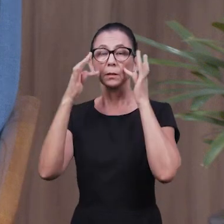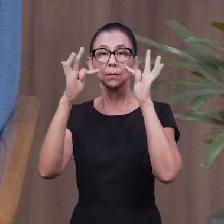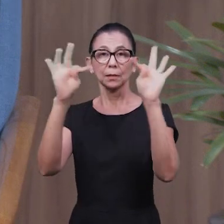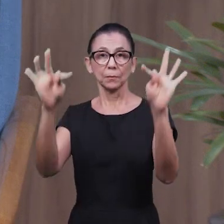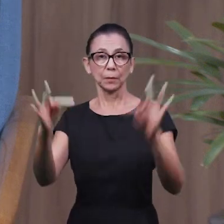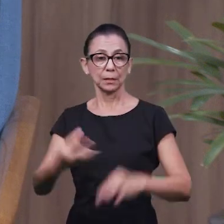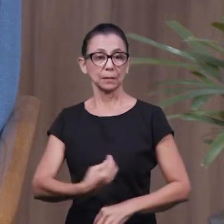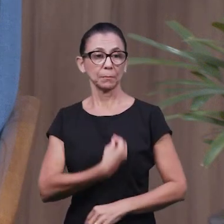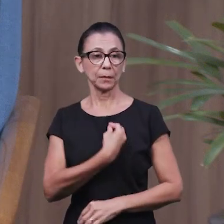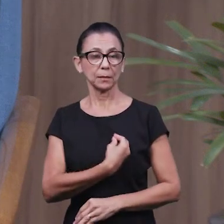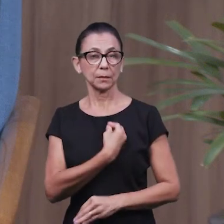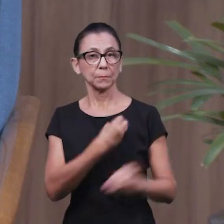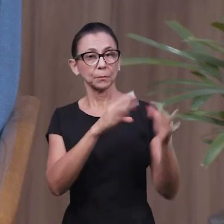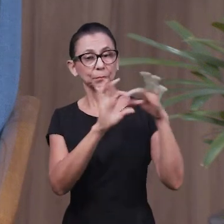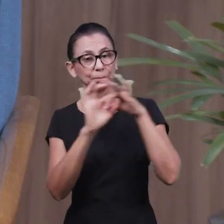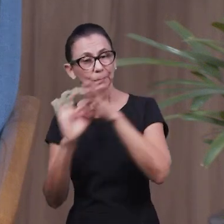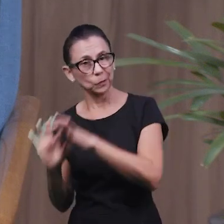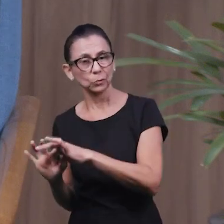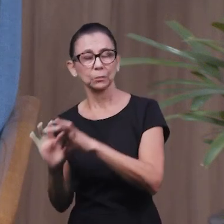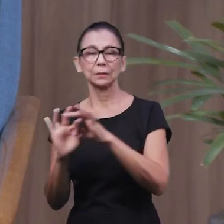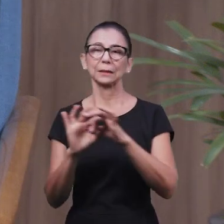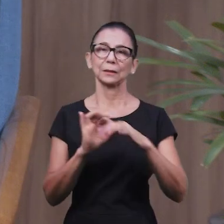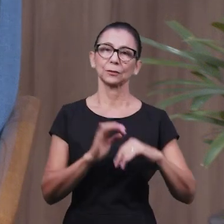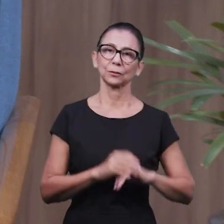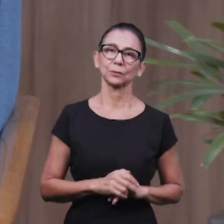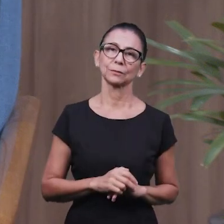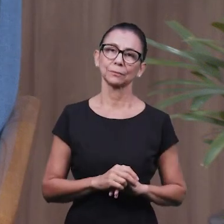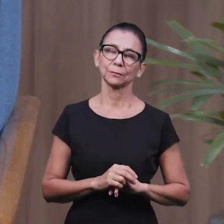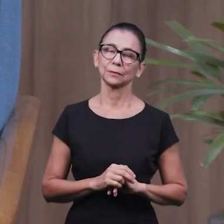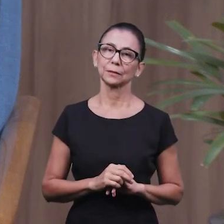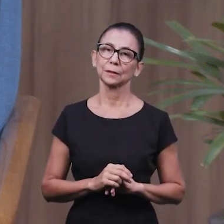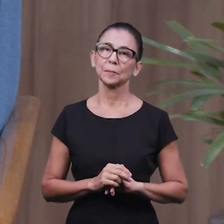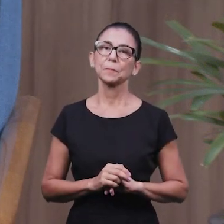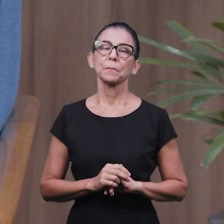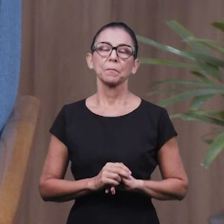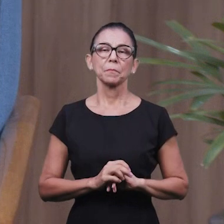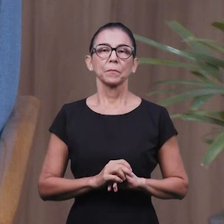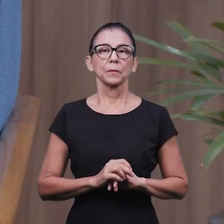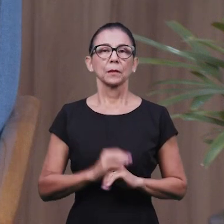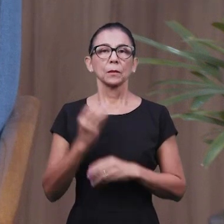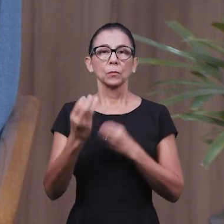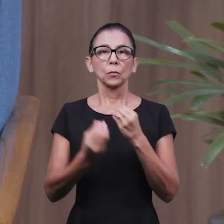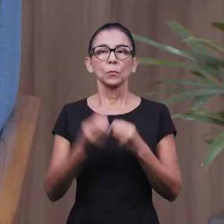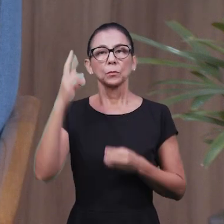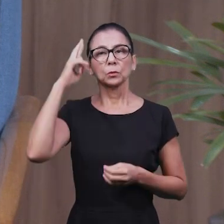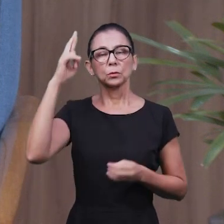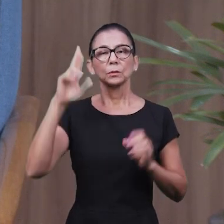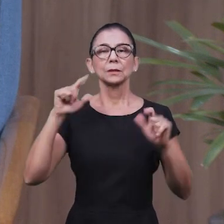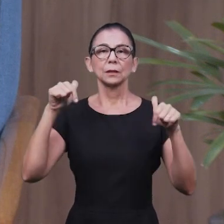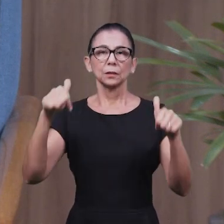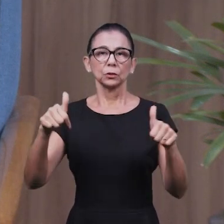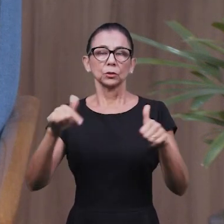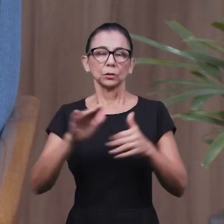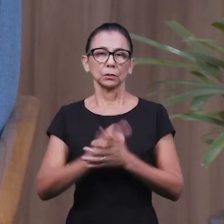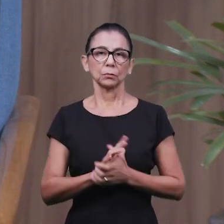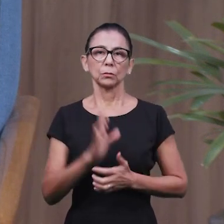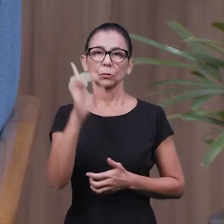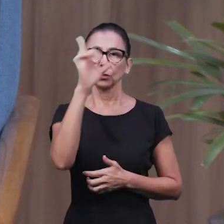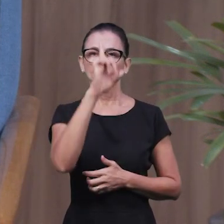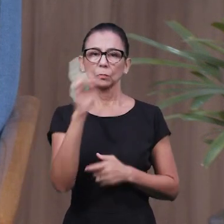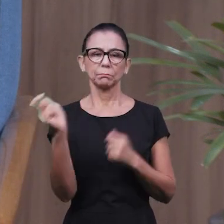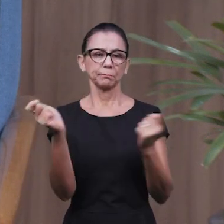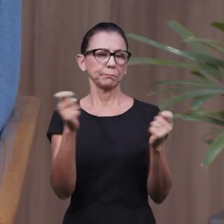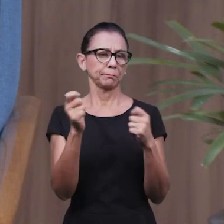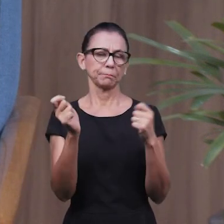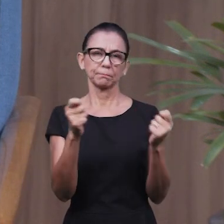desse contexto, da maneira como o Senhor tem agido e daquilo que está disponível para você todos os domingos, né,